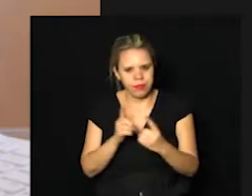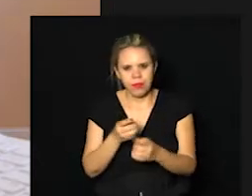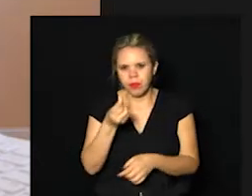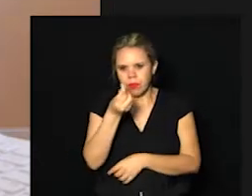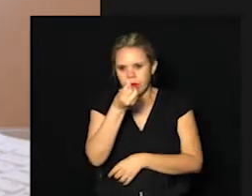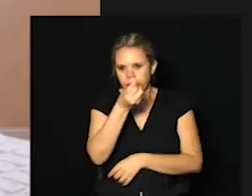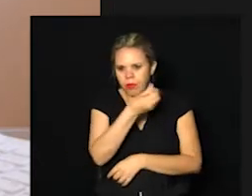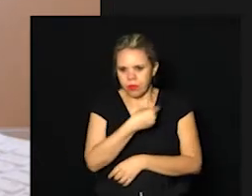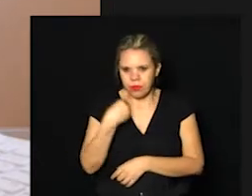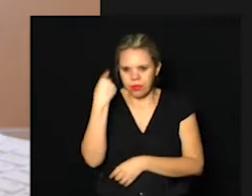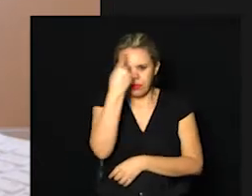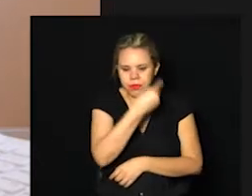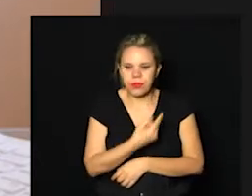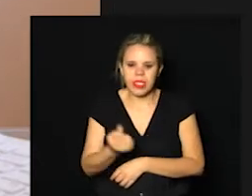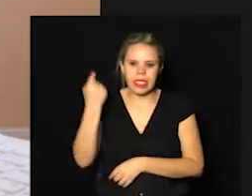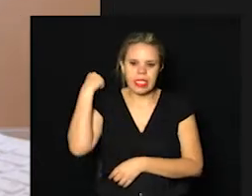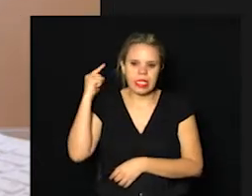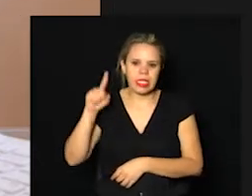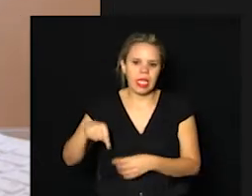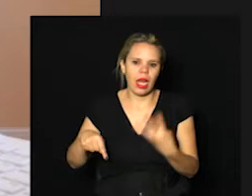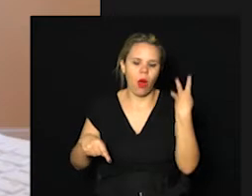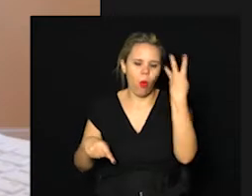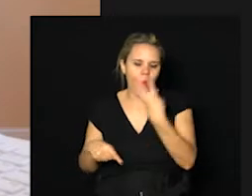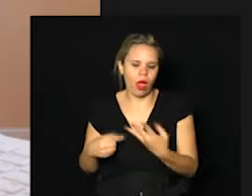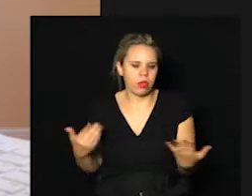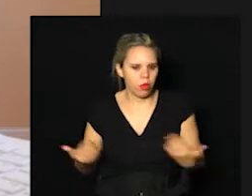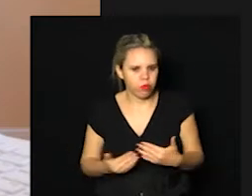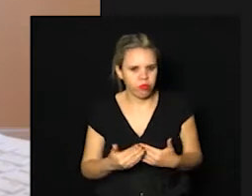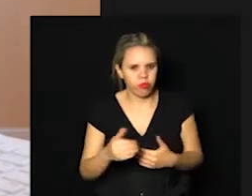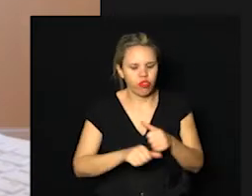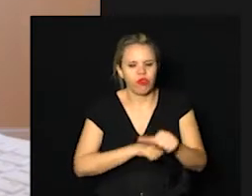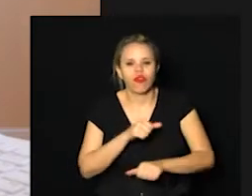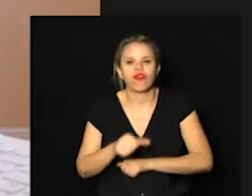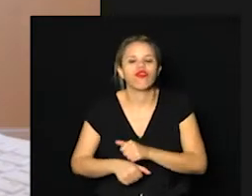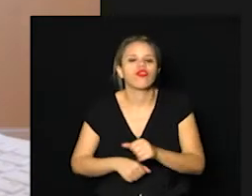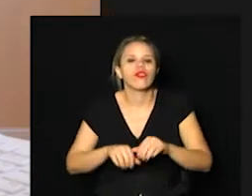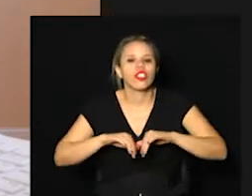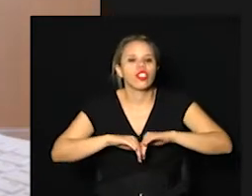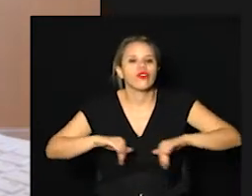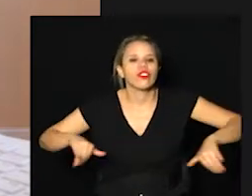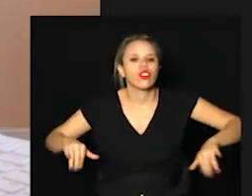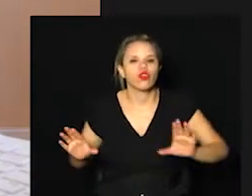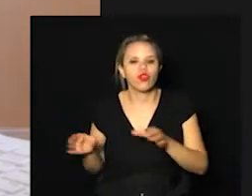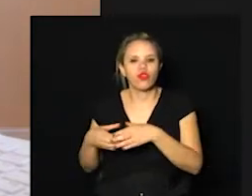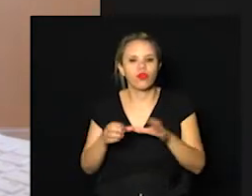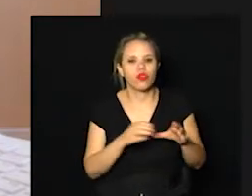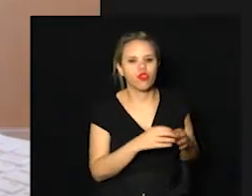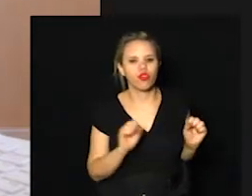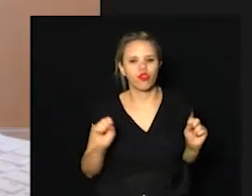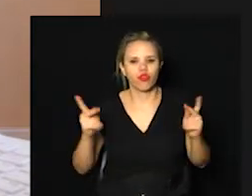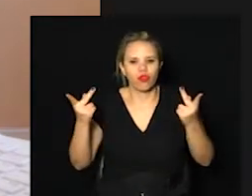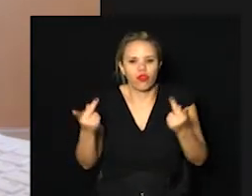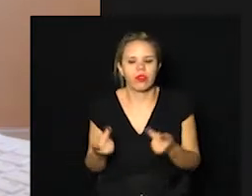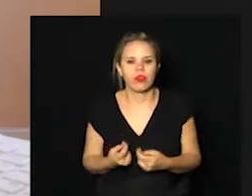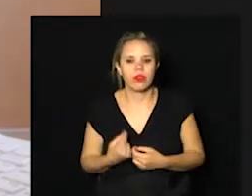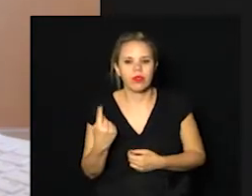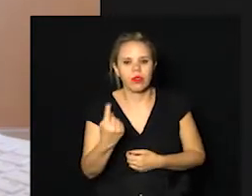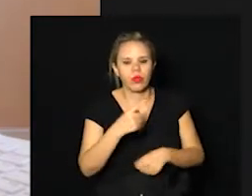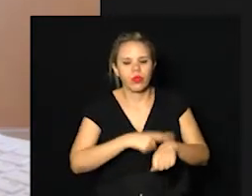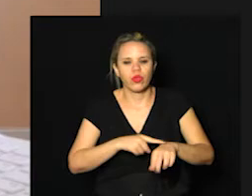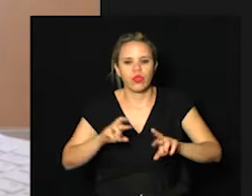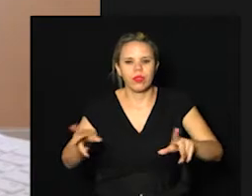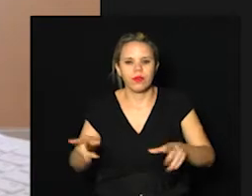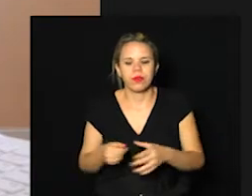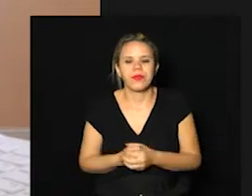horas por dia, antes eram 4. E eles fizeram aí uma divisão de um grupo de shoppings que cada um tem um horário. Então